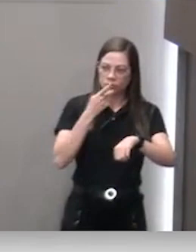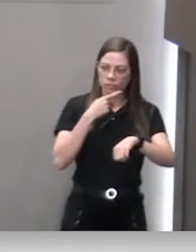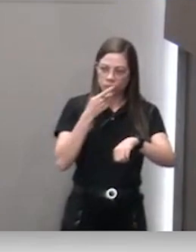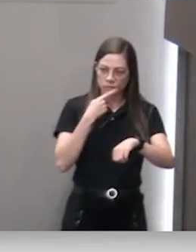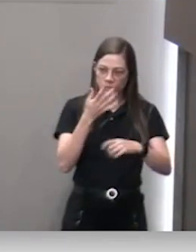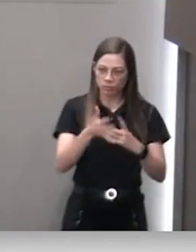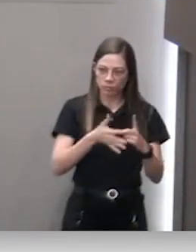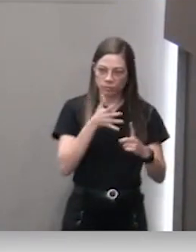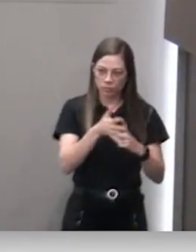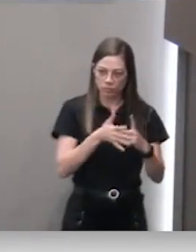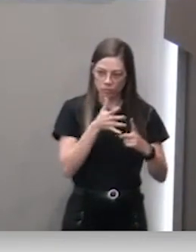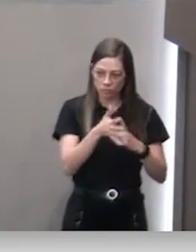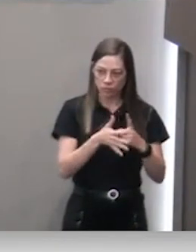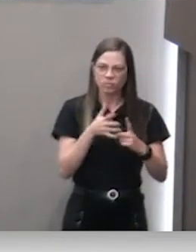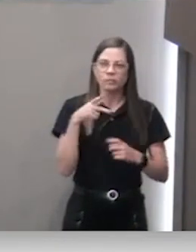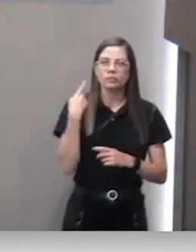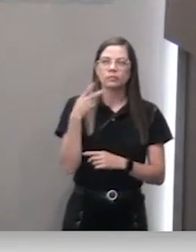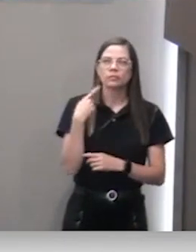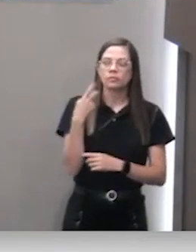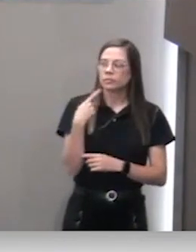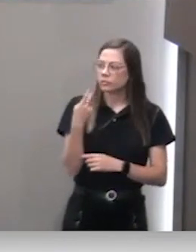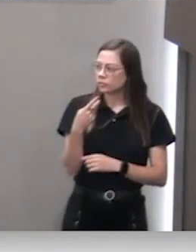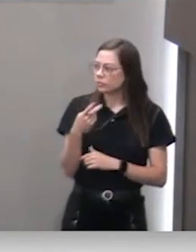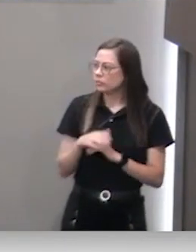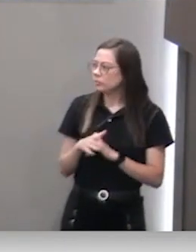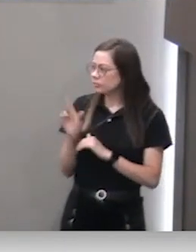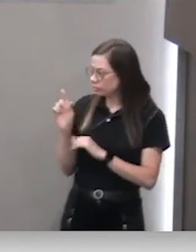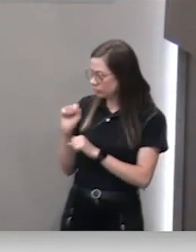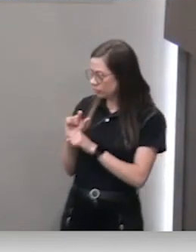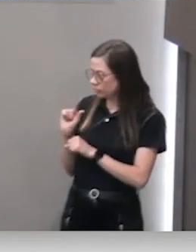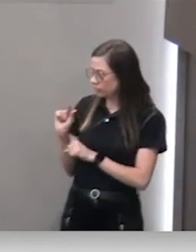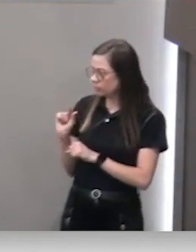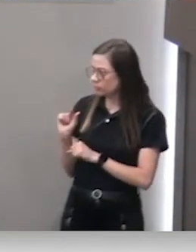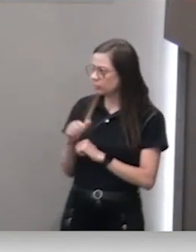fala. Vereador Candeia, o senhor...